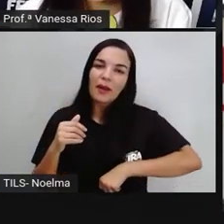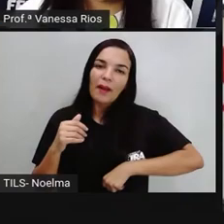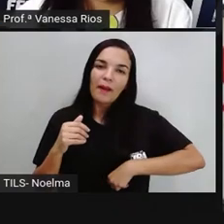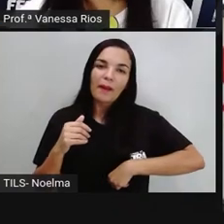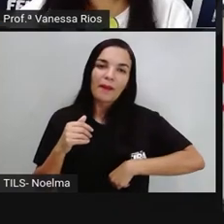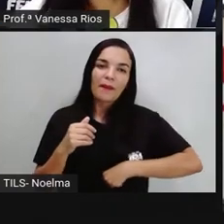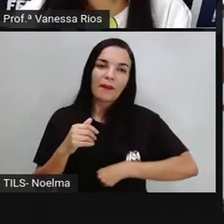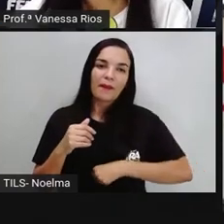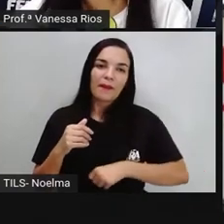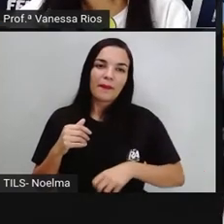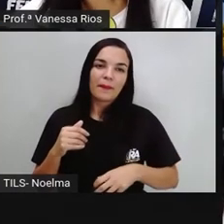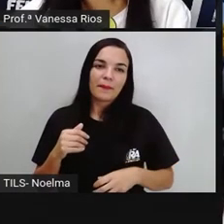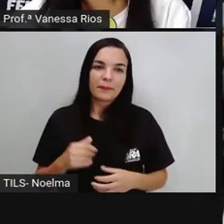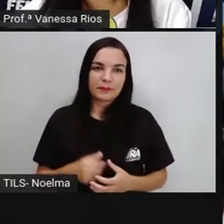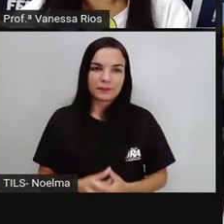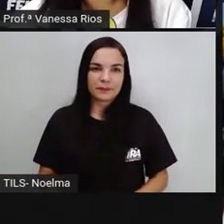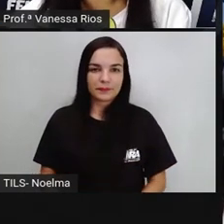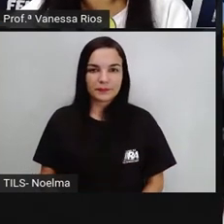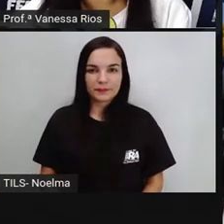anos atrás.